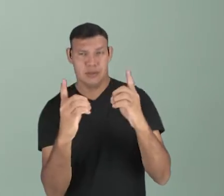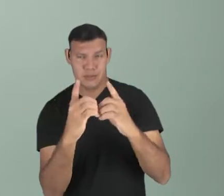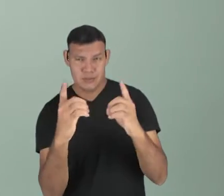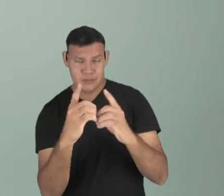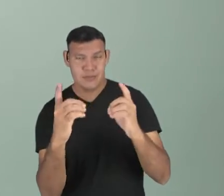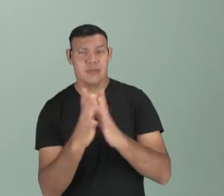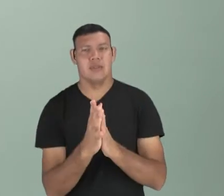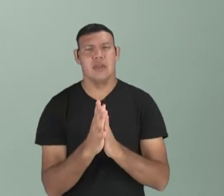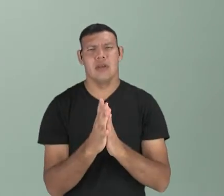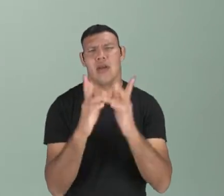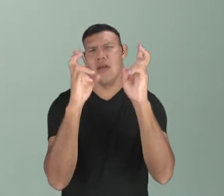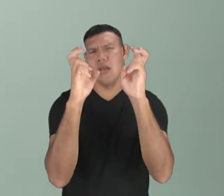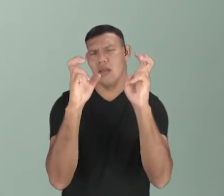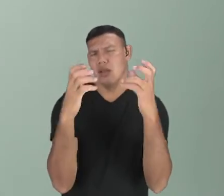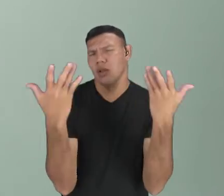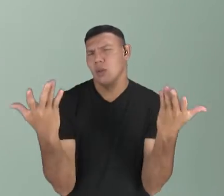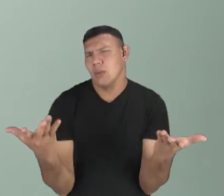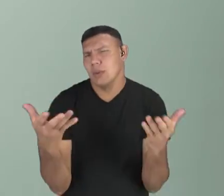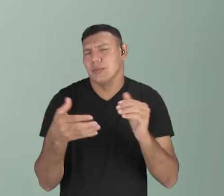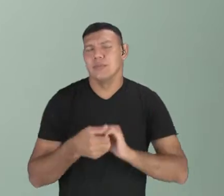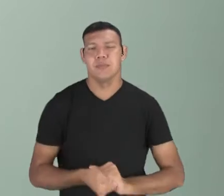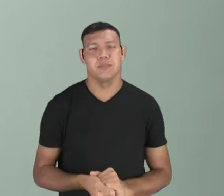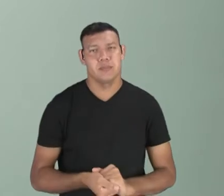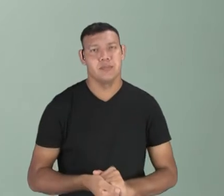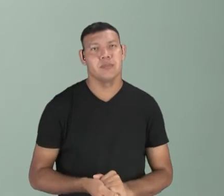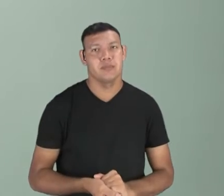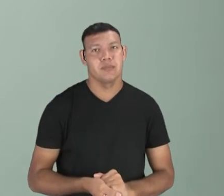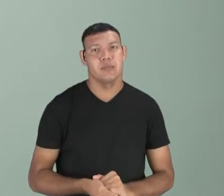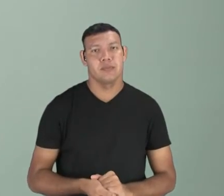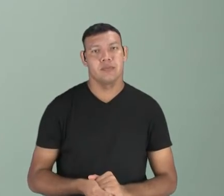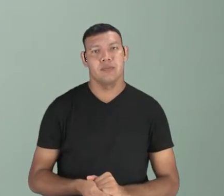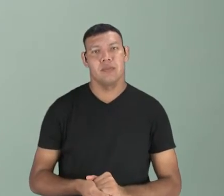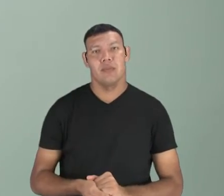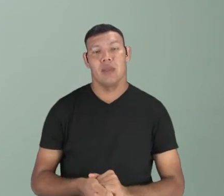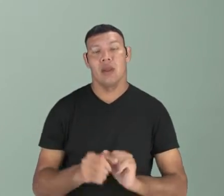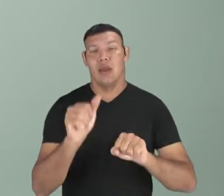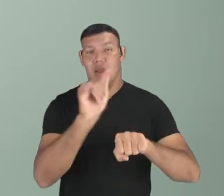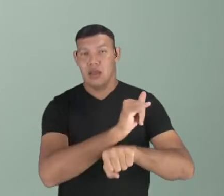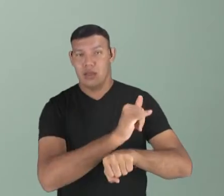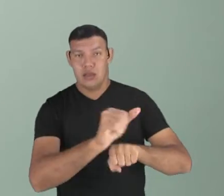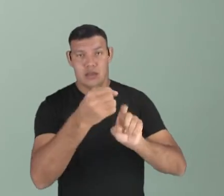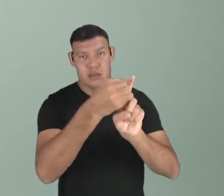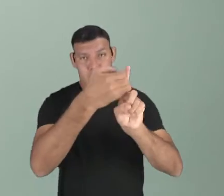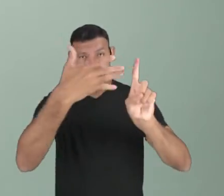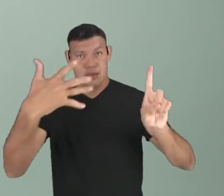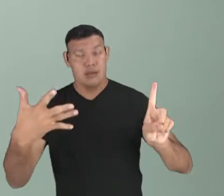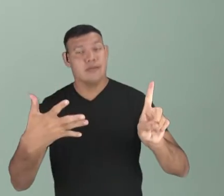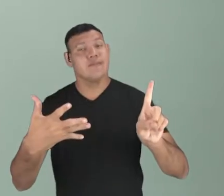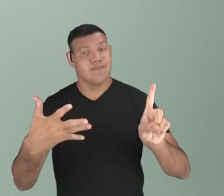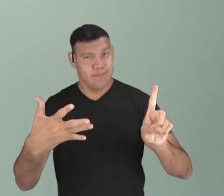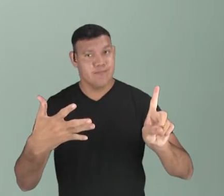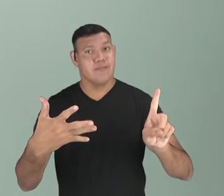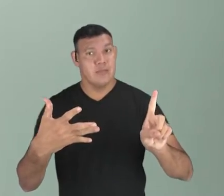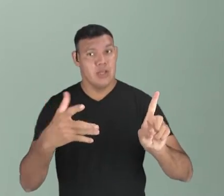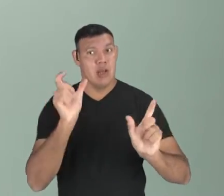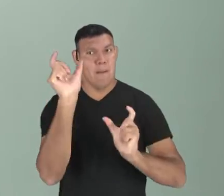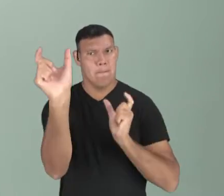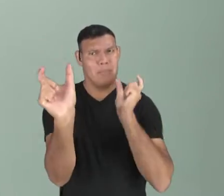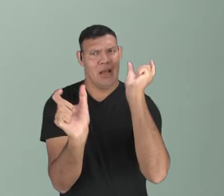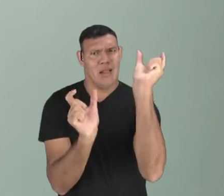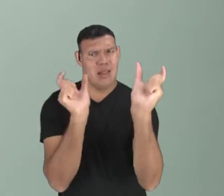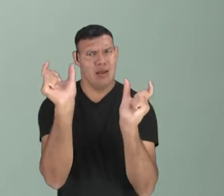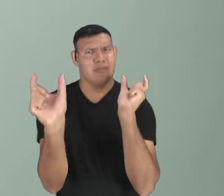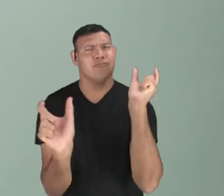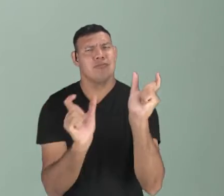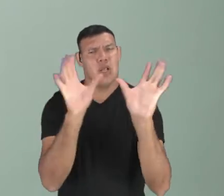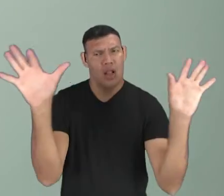vem a ser essa temática, pessoal. Então, os operadores argumentativos, na verdade, são expressões